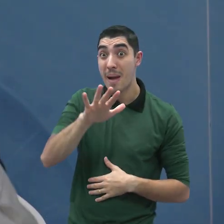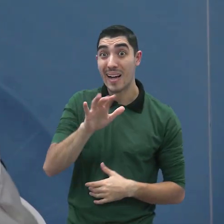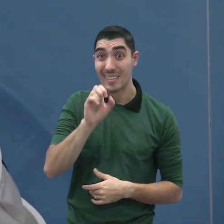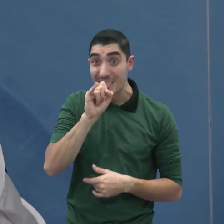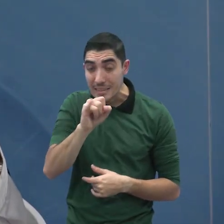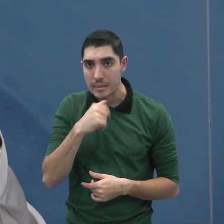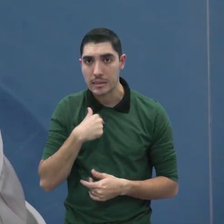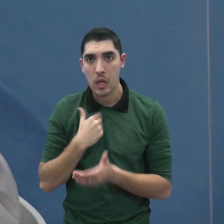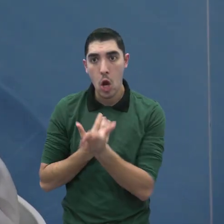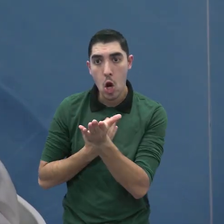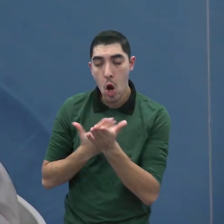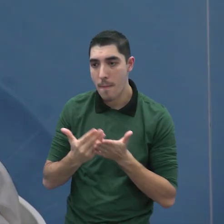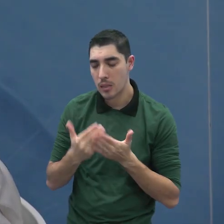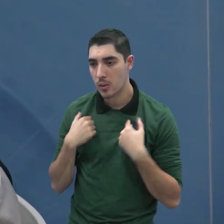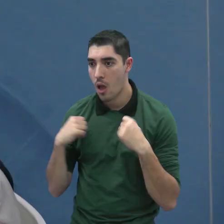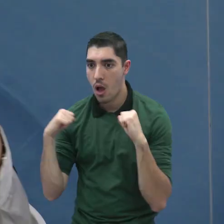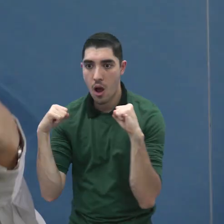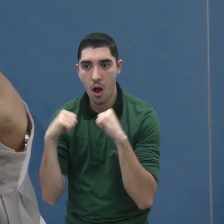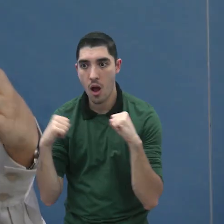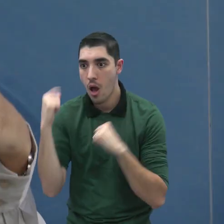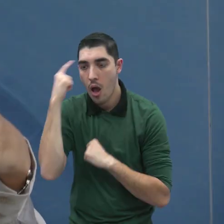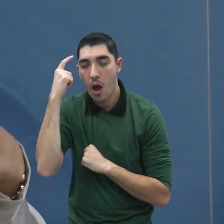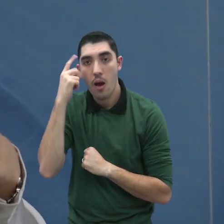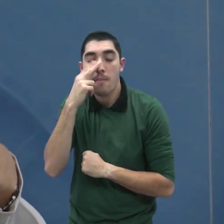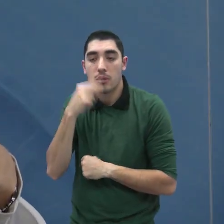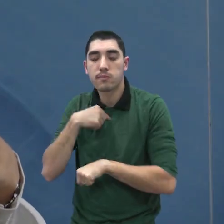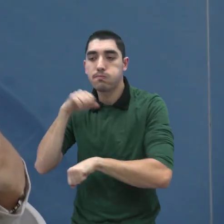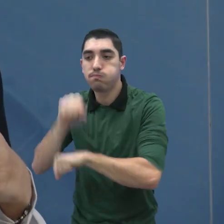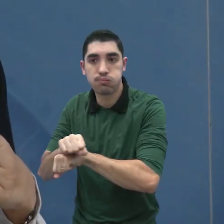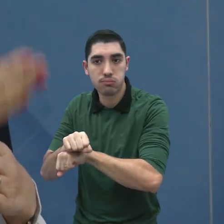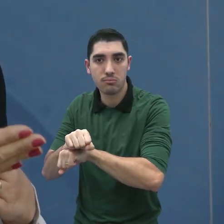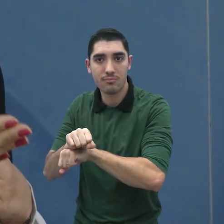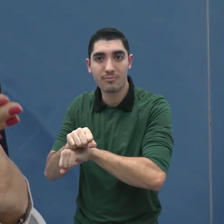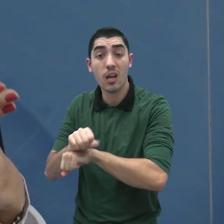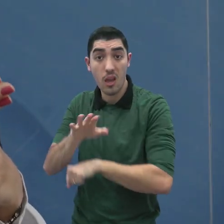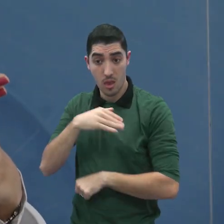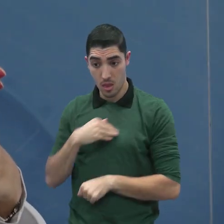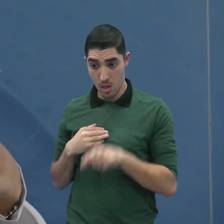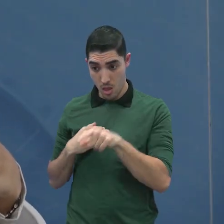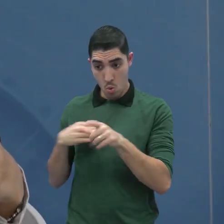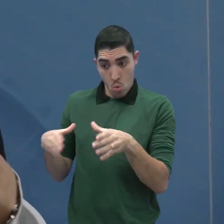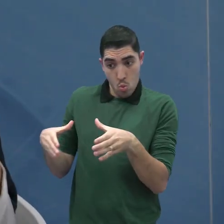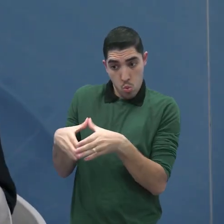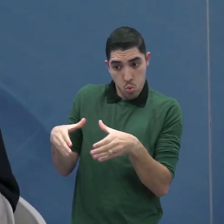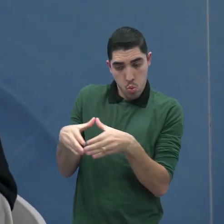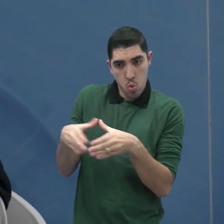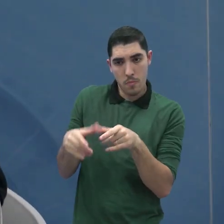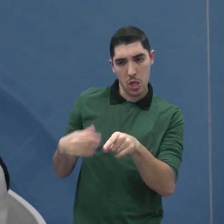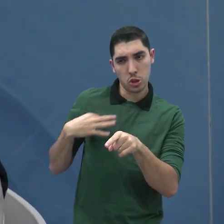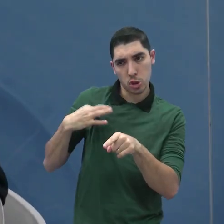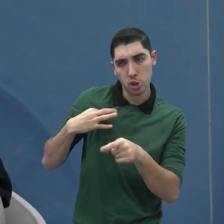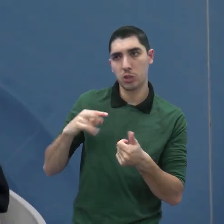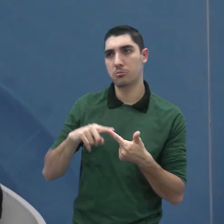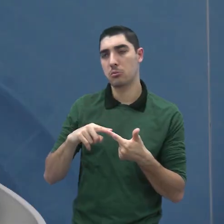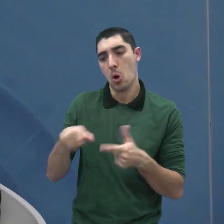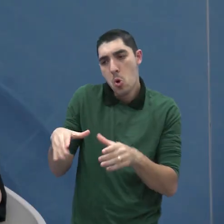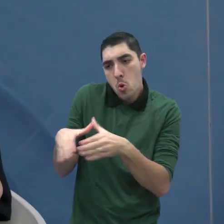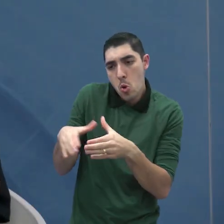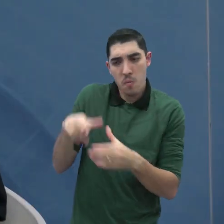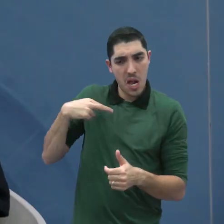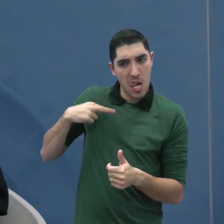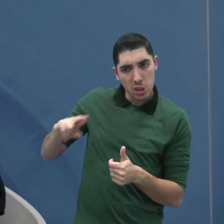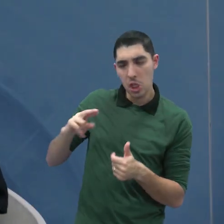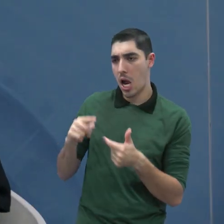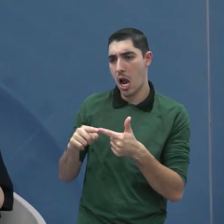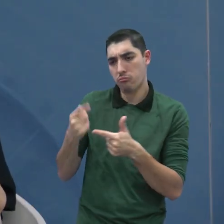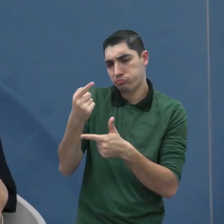tão rígido que ela paralisa e ela não consegue evoluir daquilo lá. Então, assim, ela para de se relacionar com pessoas que não